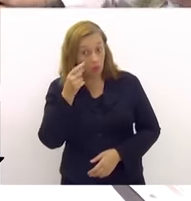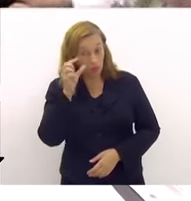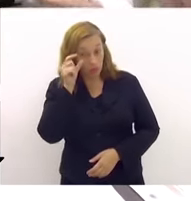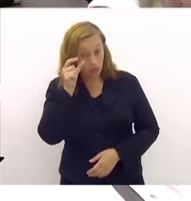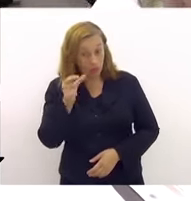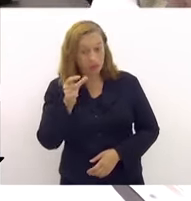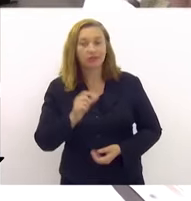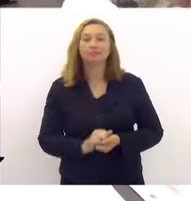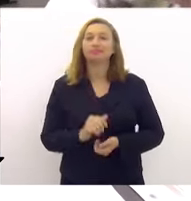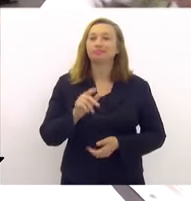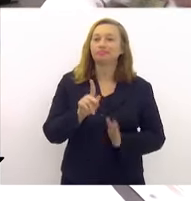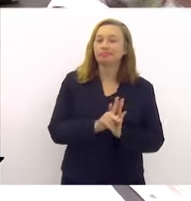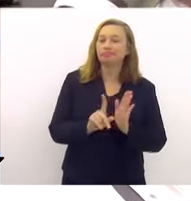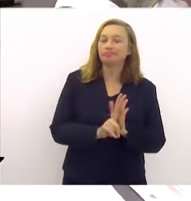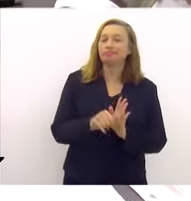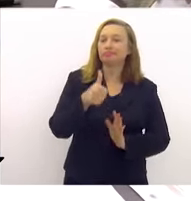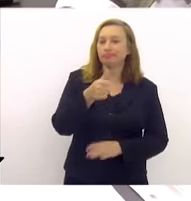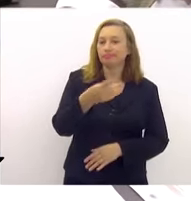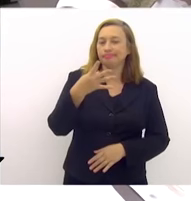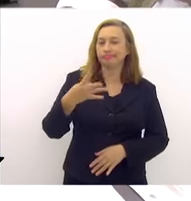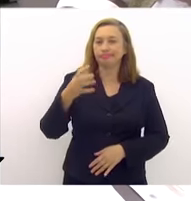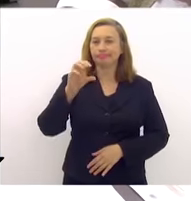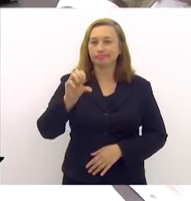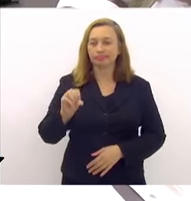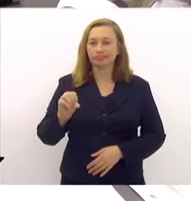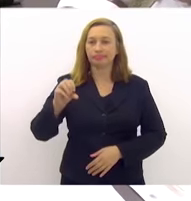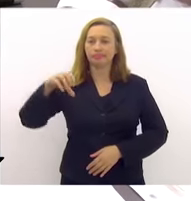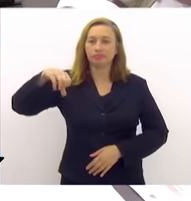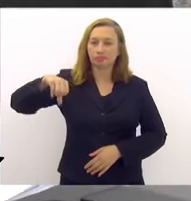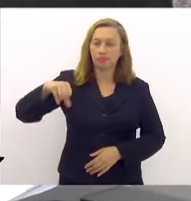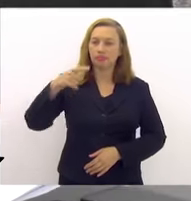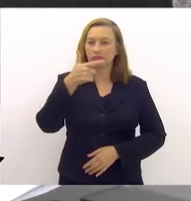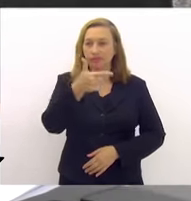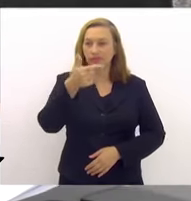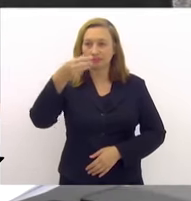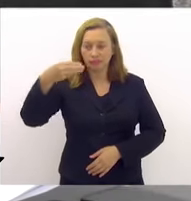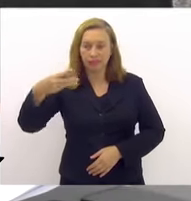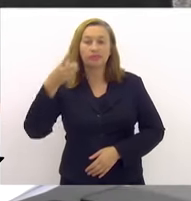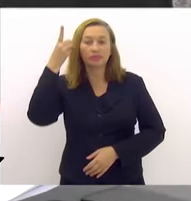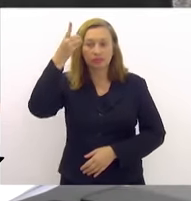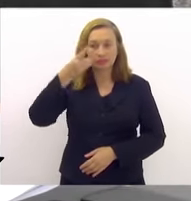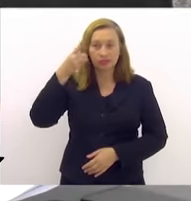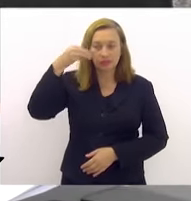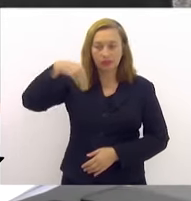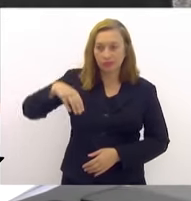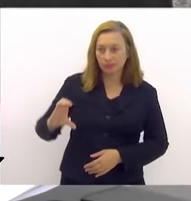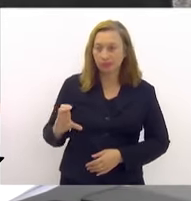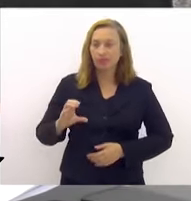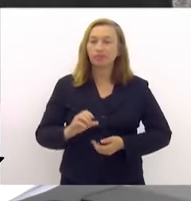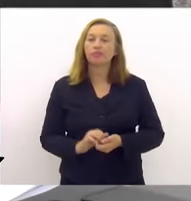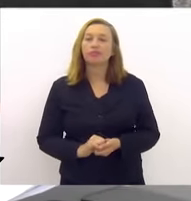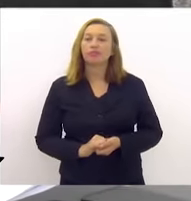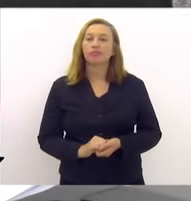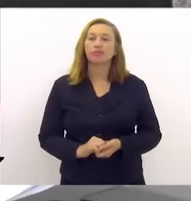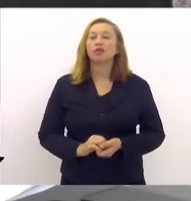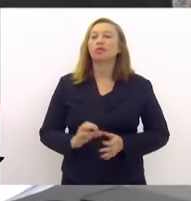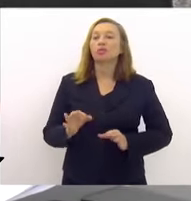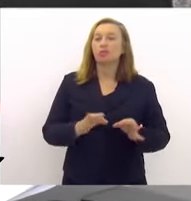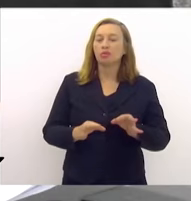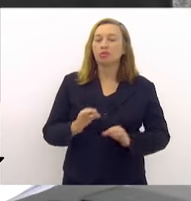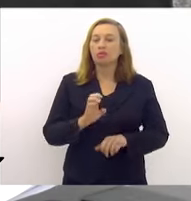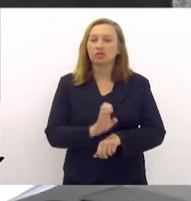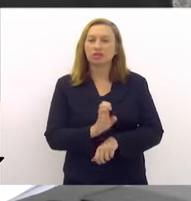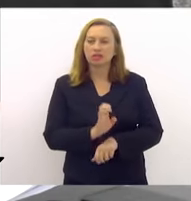PL 1409 de 23, de autoria do deputado Carlos Mink, em que fica criado o Programa Estadual de Desamiantagem